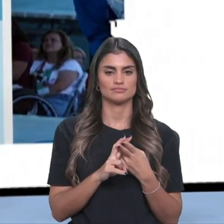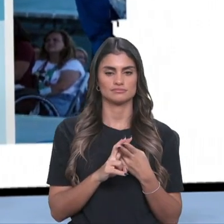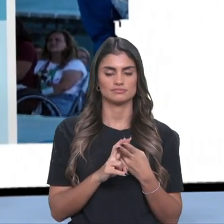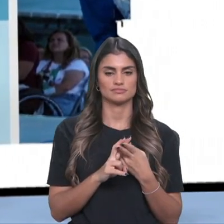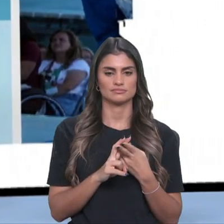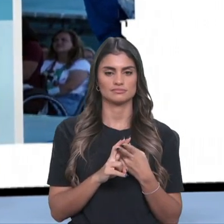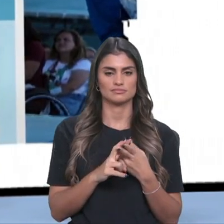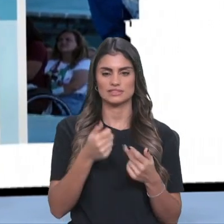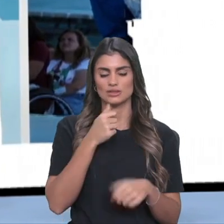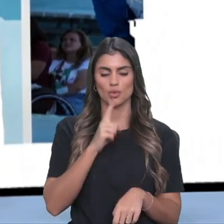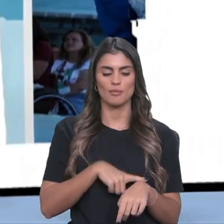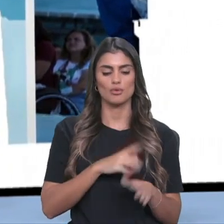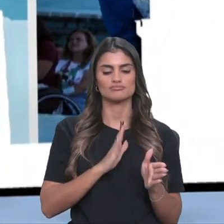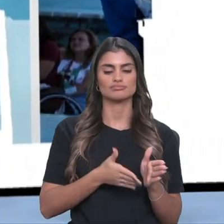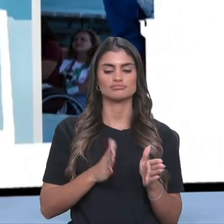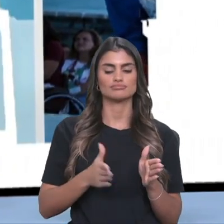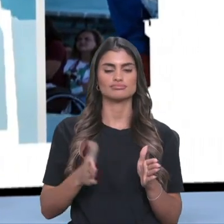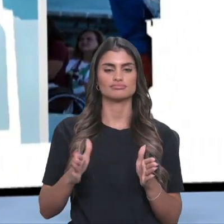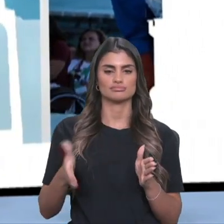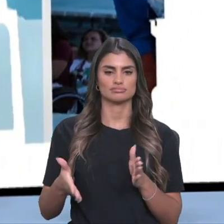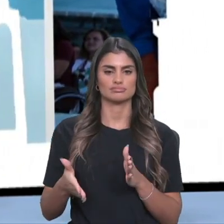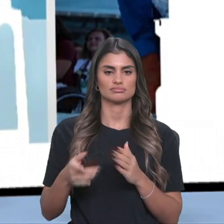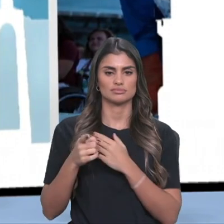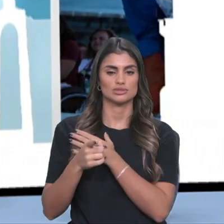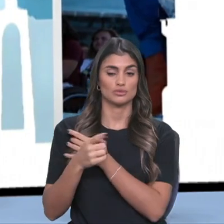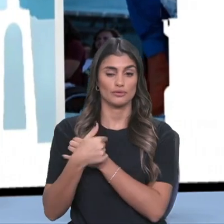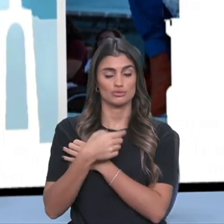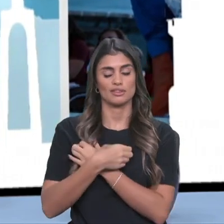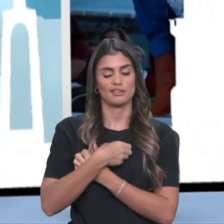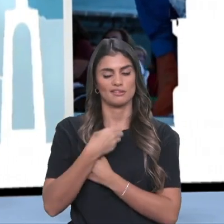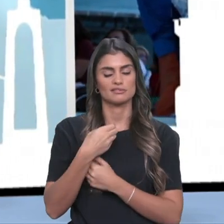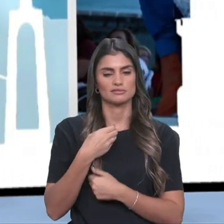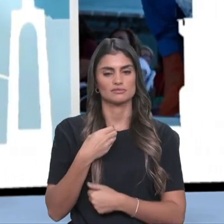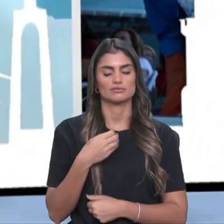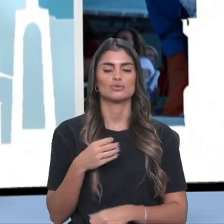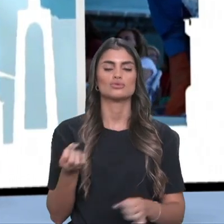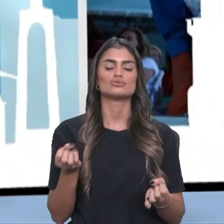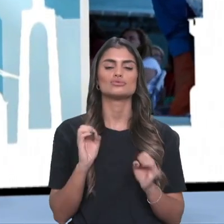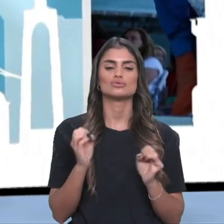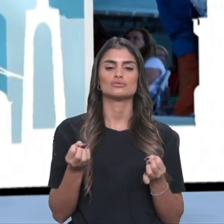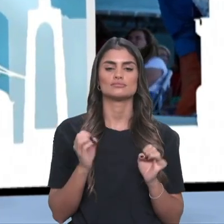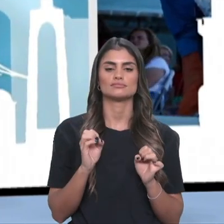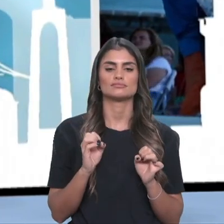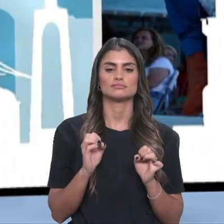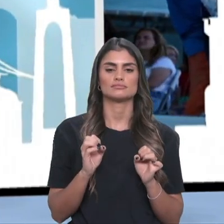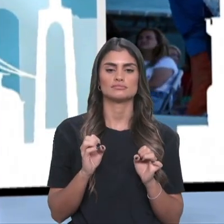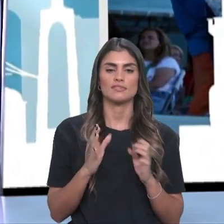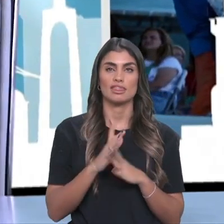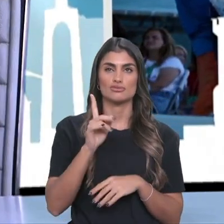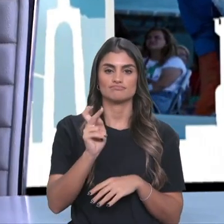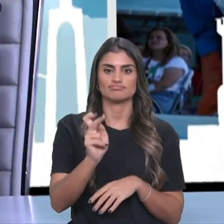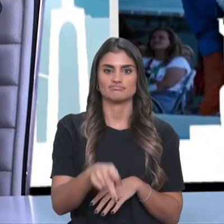estabelece os tempos, não é? E isso foi o que eu senti, não é? Não foi propriamente... Ele apareceu-me, digamos